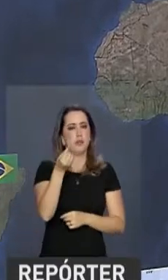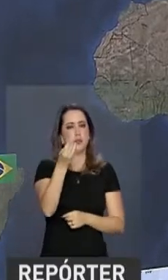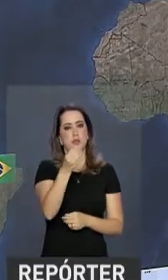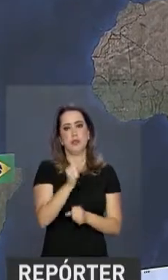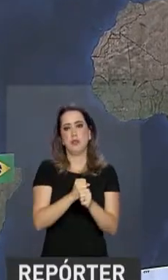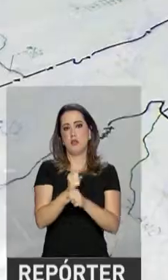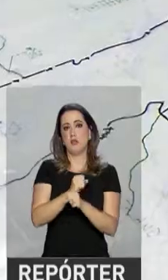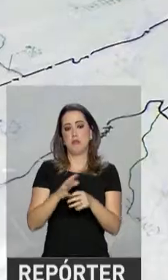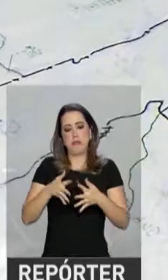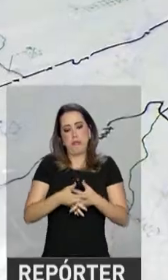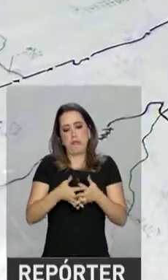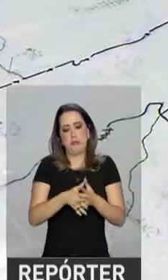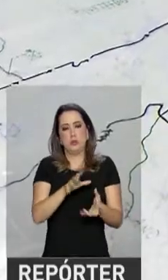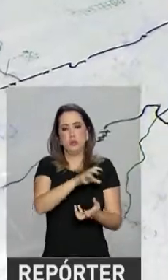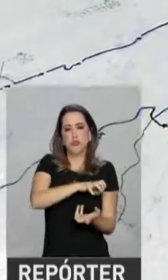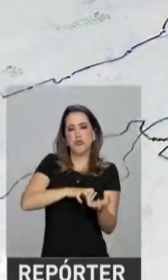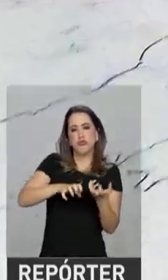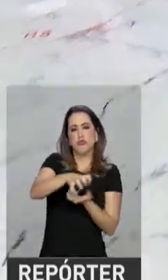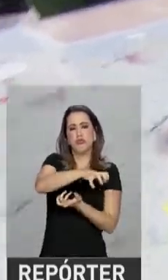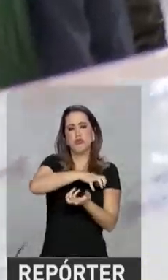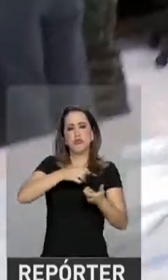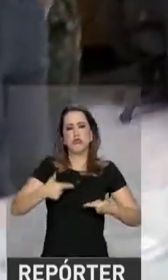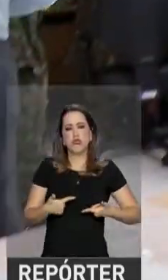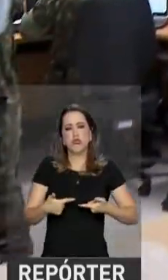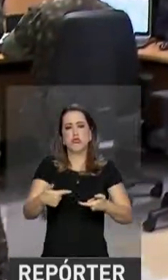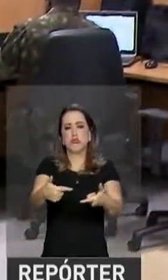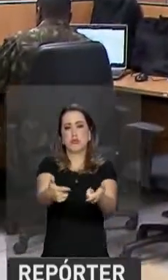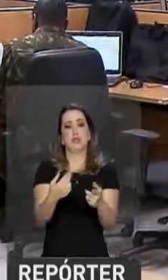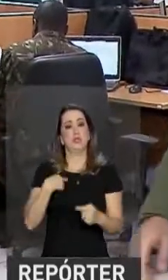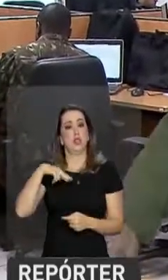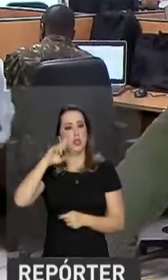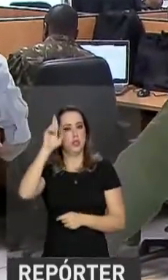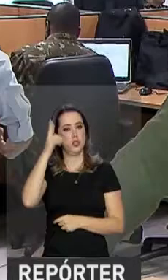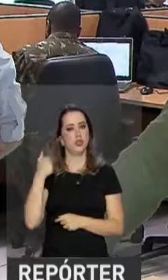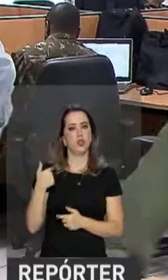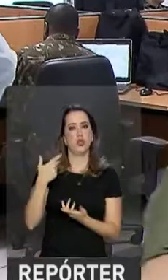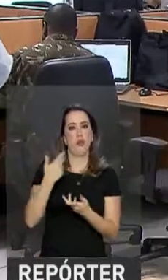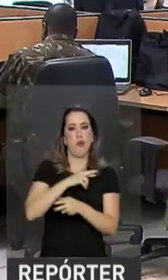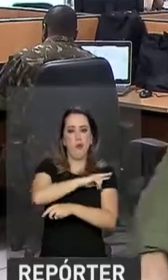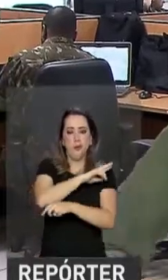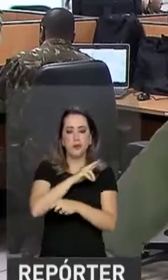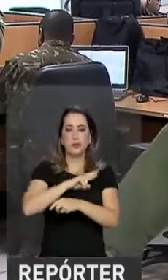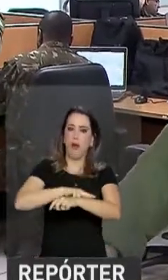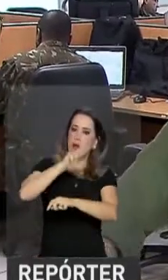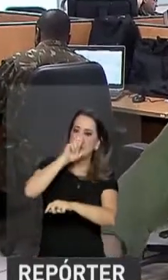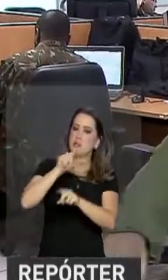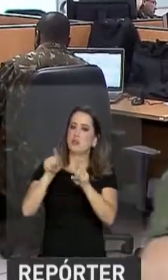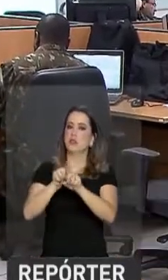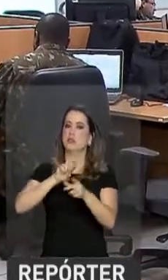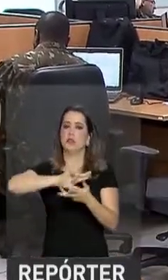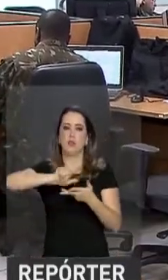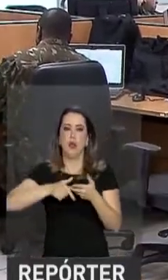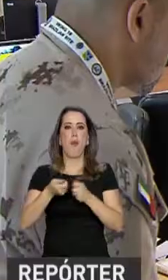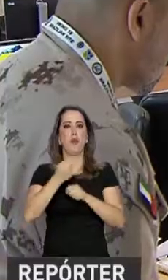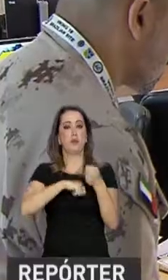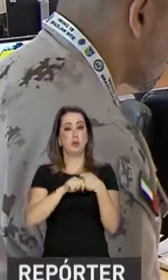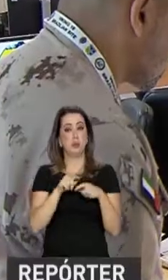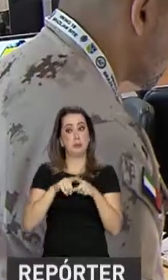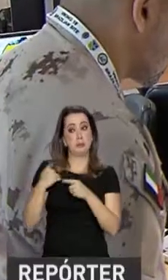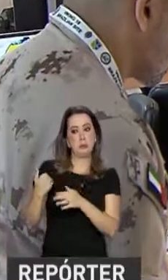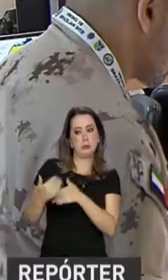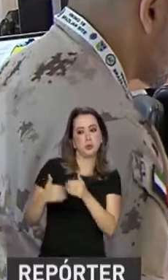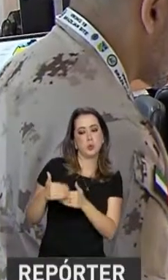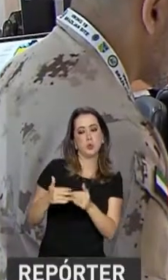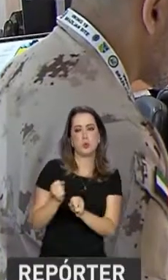a natureza, como étnicos, religiosos e econômicos. A situação se agravou nos últimos anos e